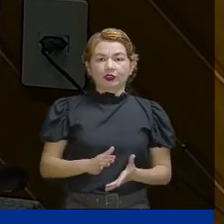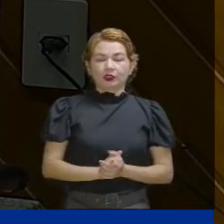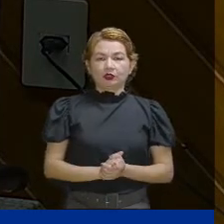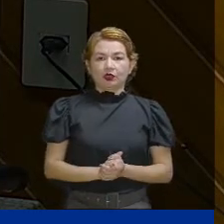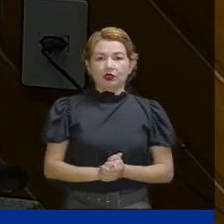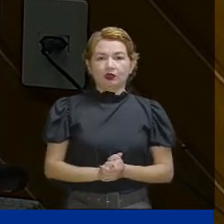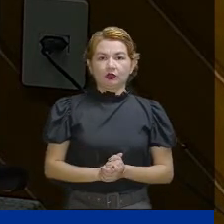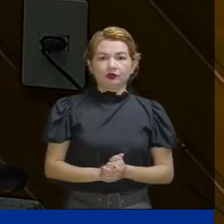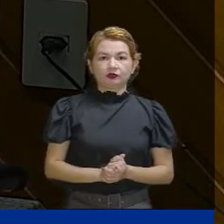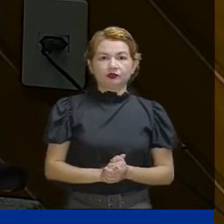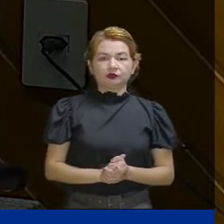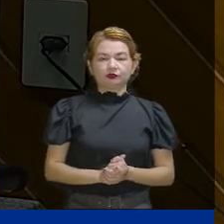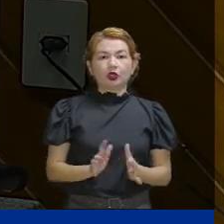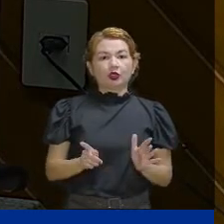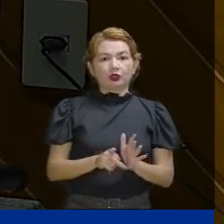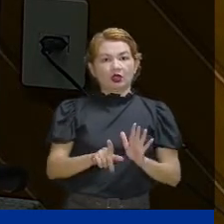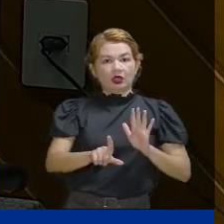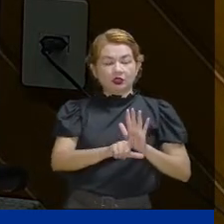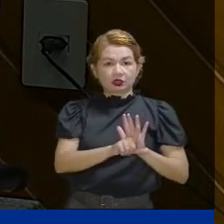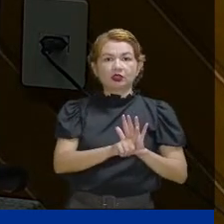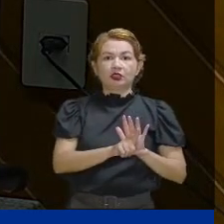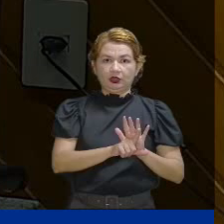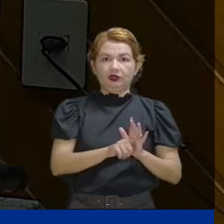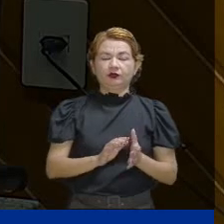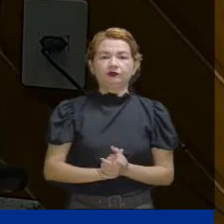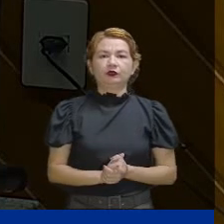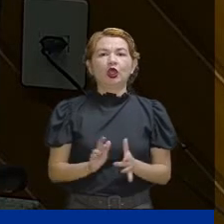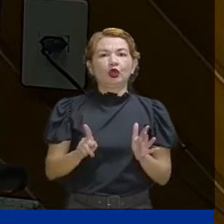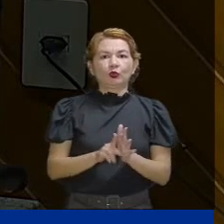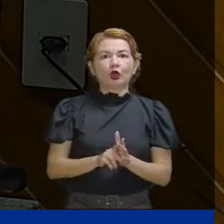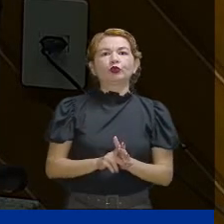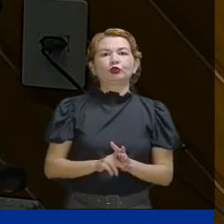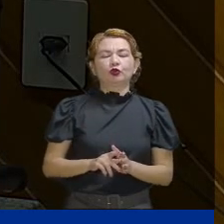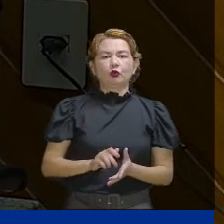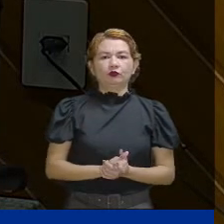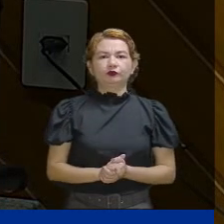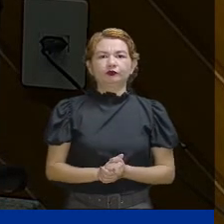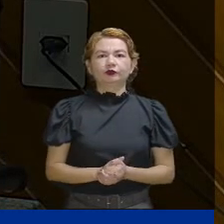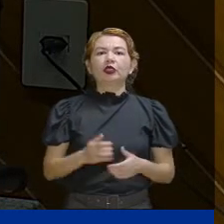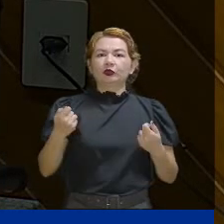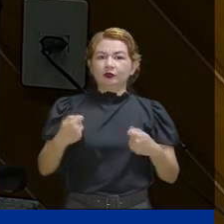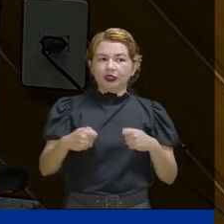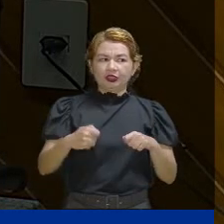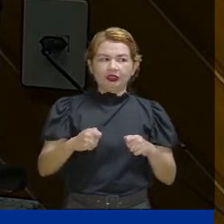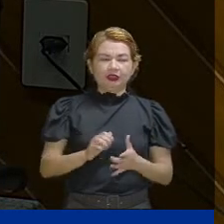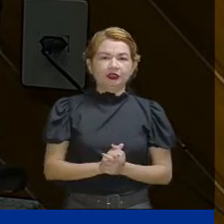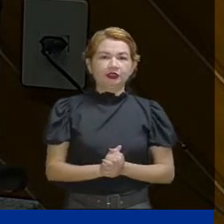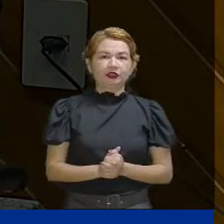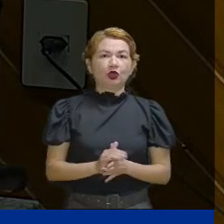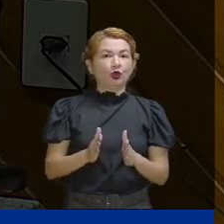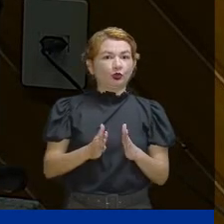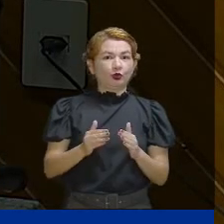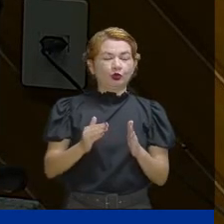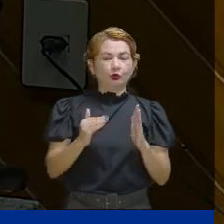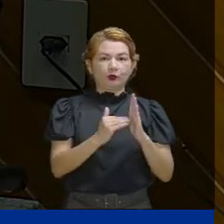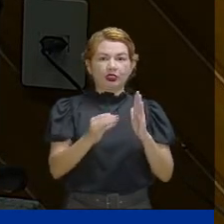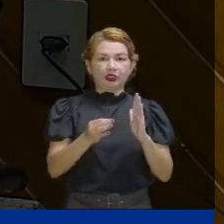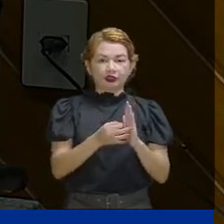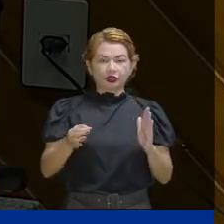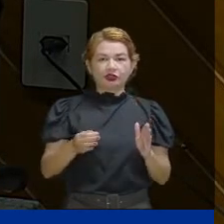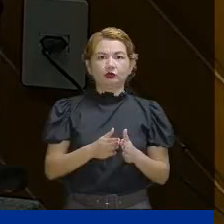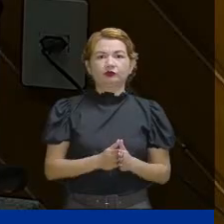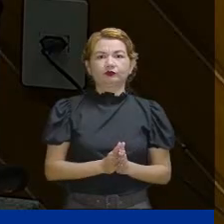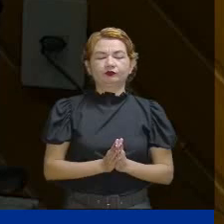do citado dispositivo, é ônus do autor apresentar com a petição inicial provas,